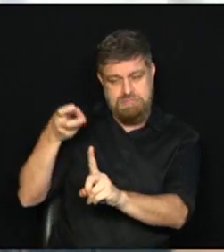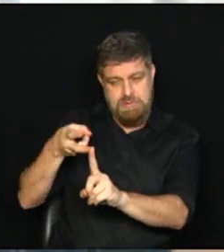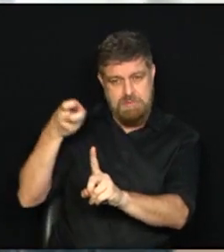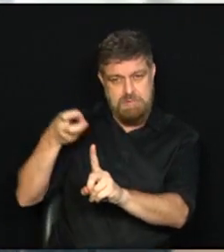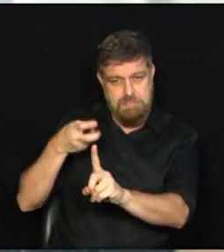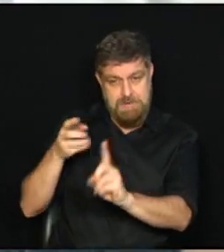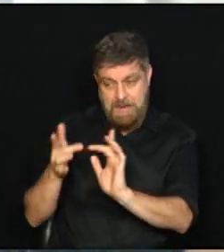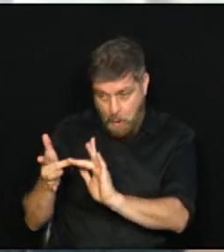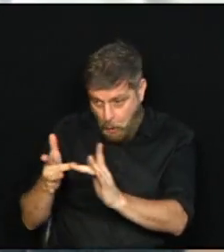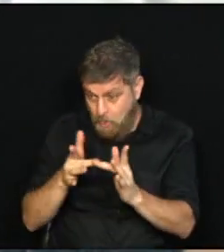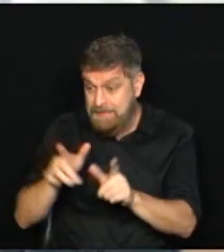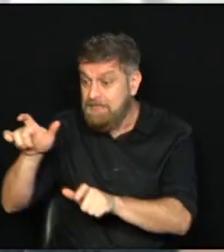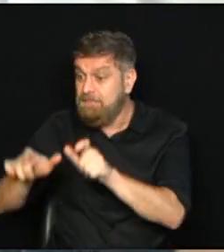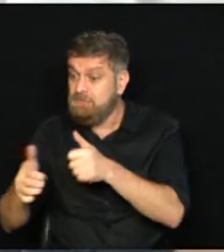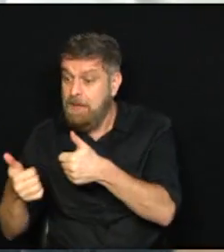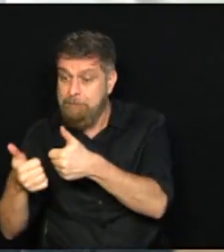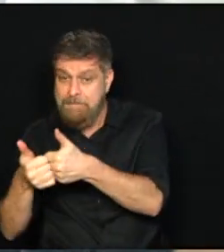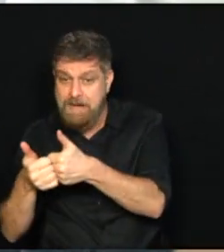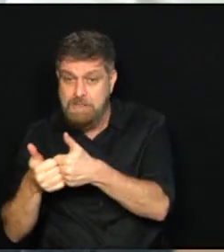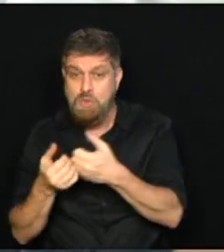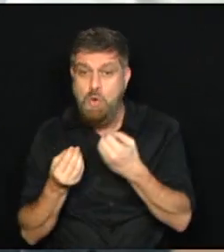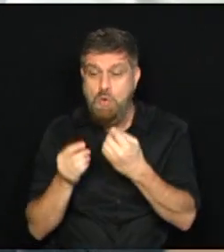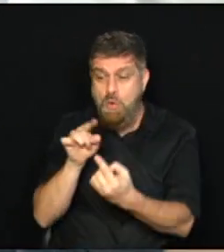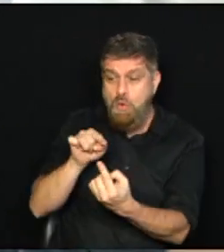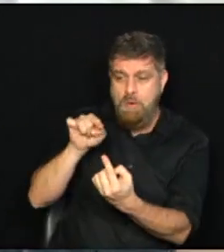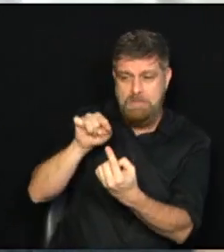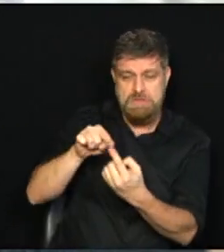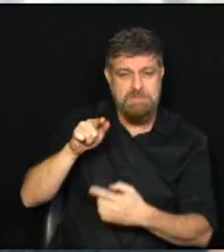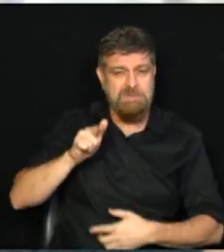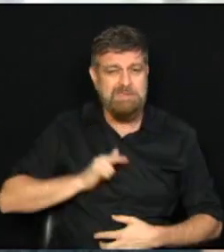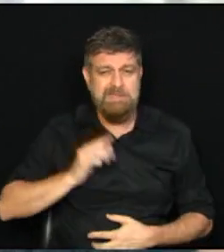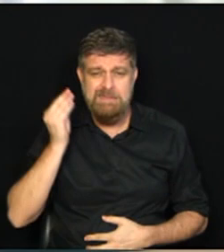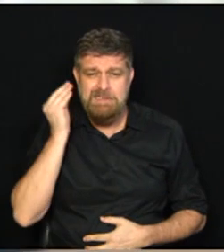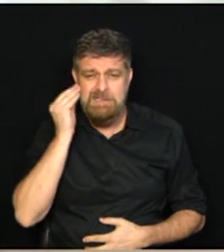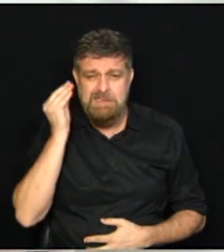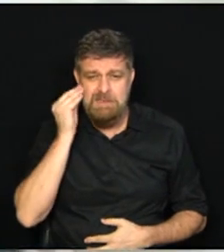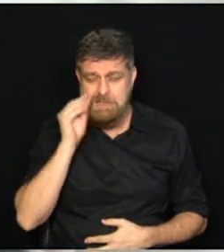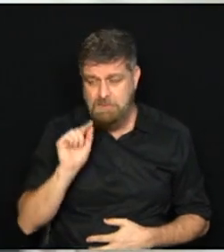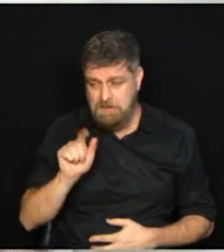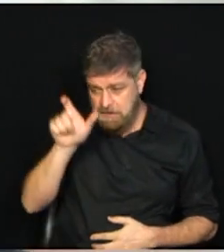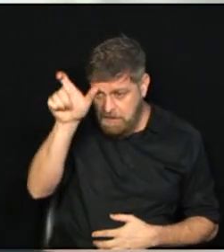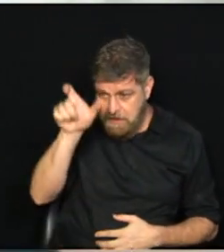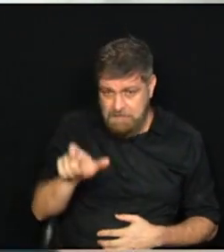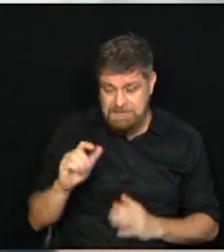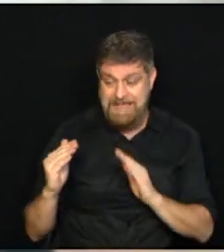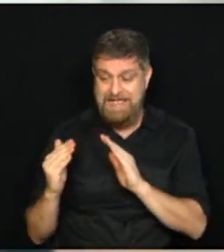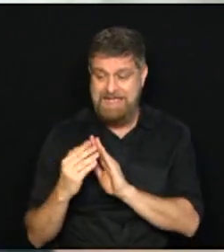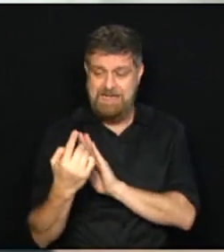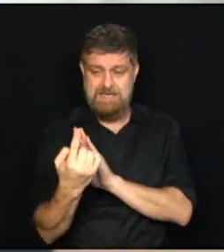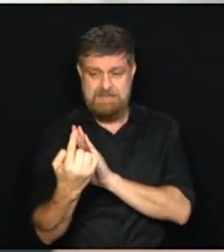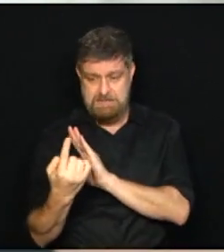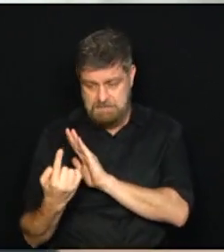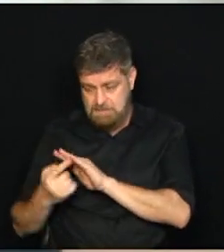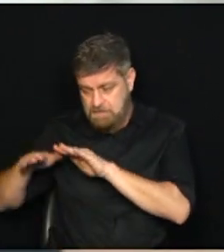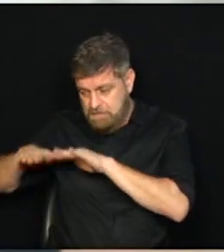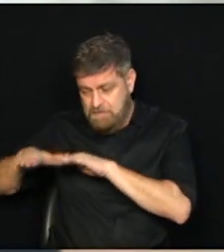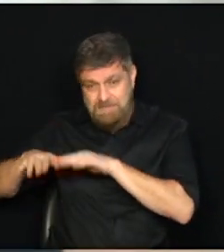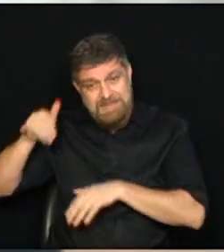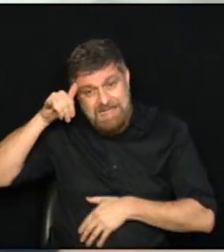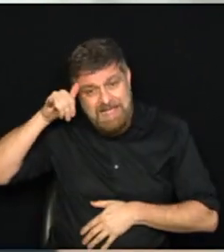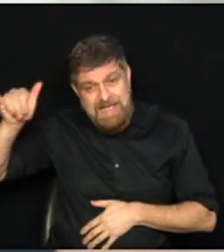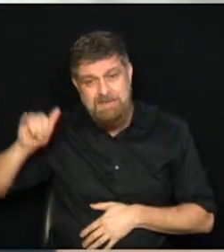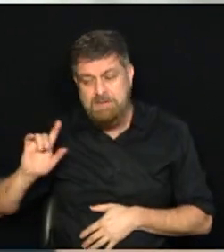contactantes, monitorando com o objetivo de tentar que eles fiquem em casa ou evitem ao